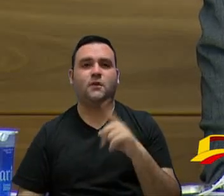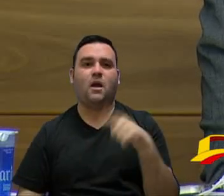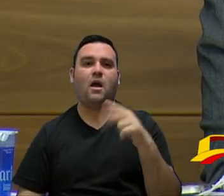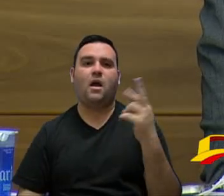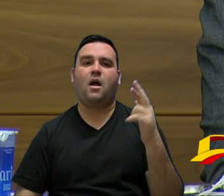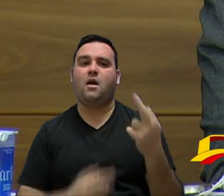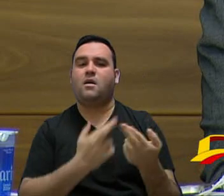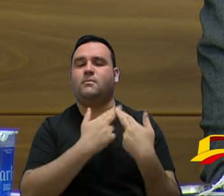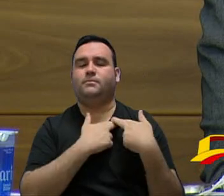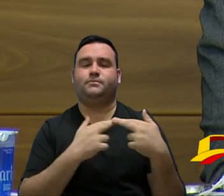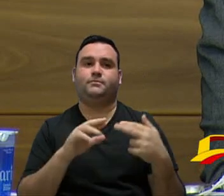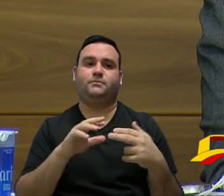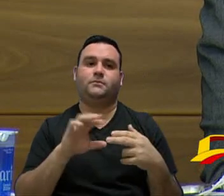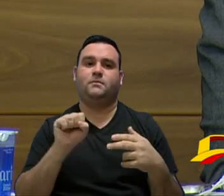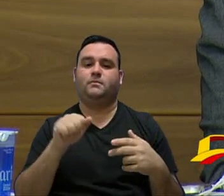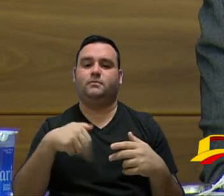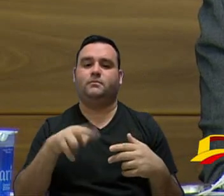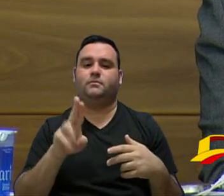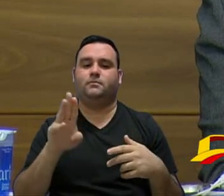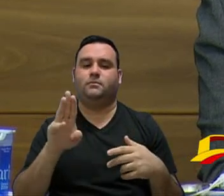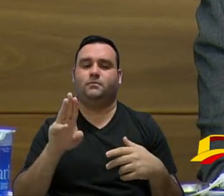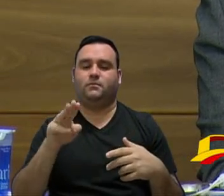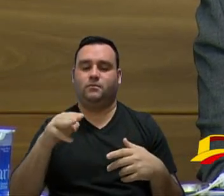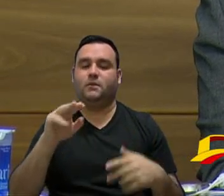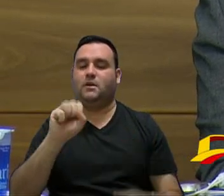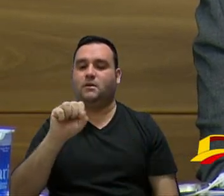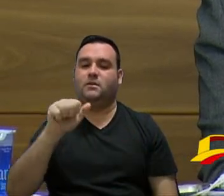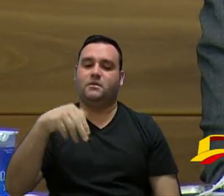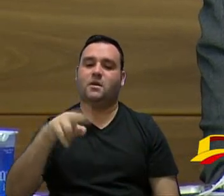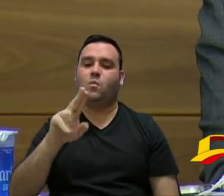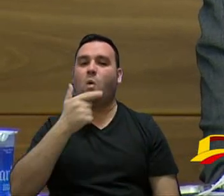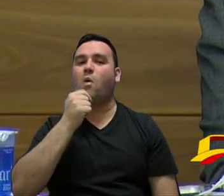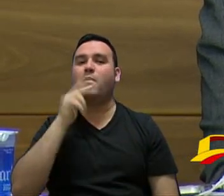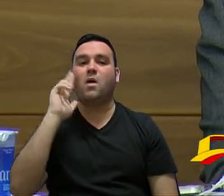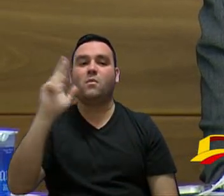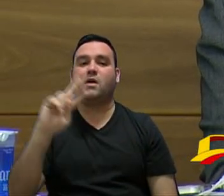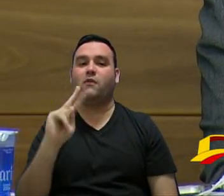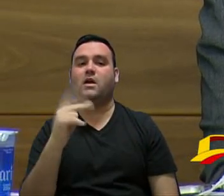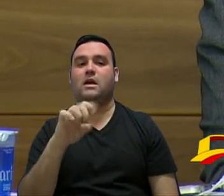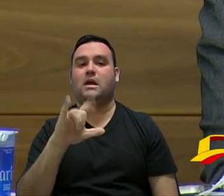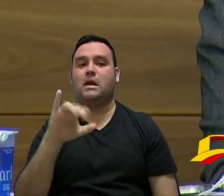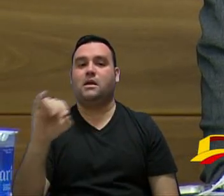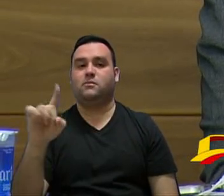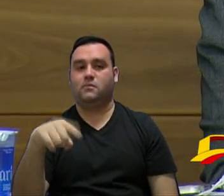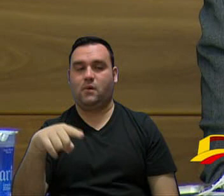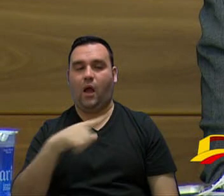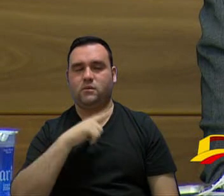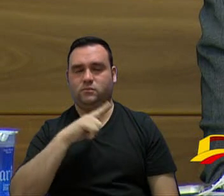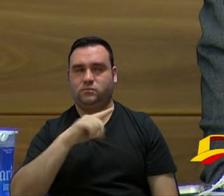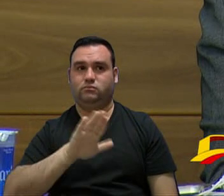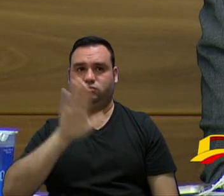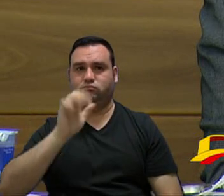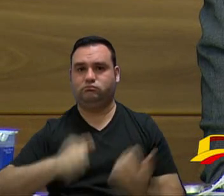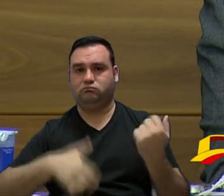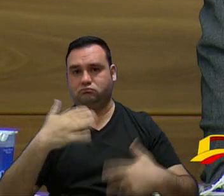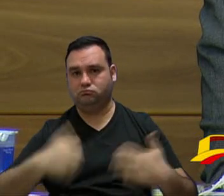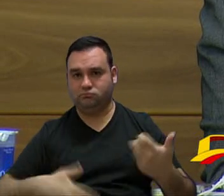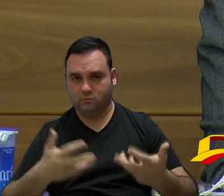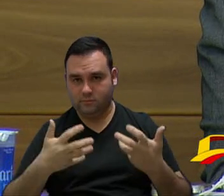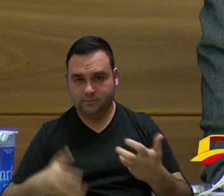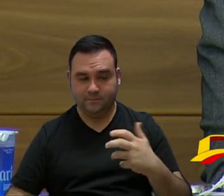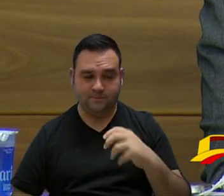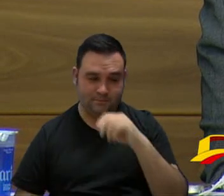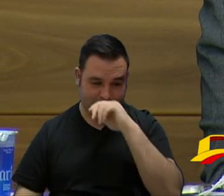gente tem o responsável aqui pelo samu também é o hélio se quiser fazer alguma colocação ele com relação ao samu tudo bem